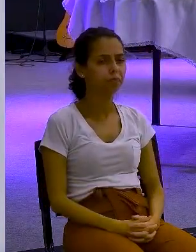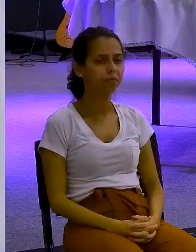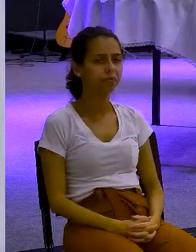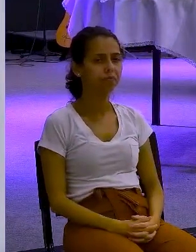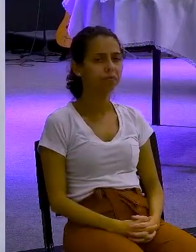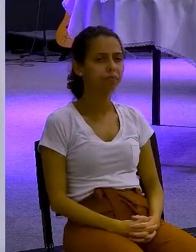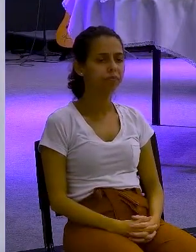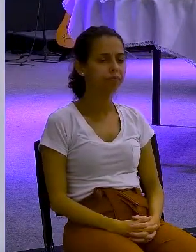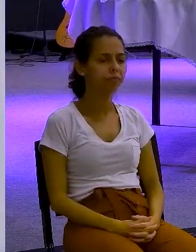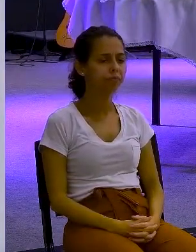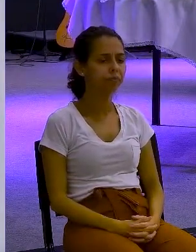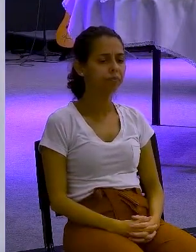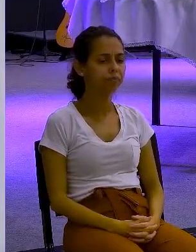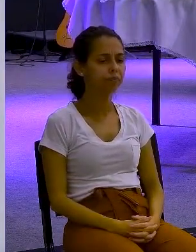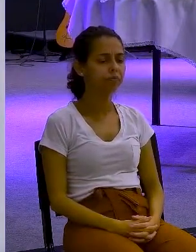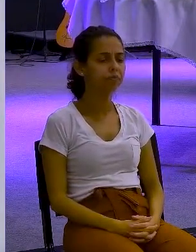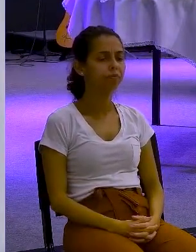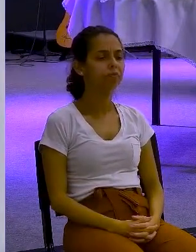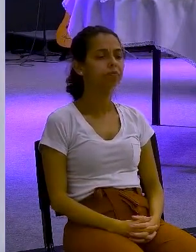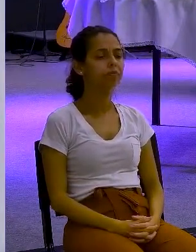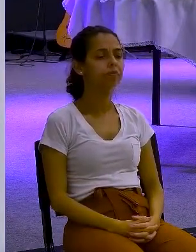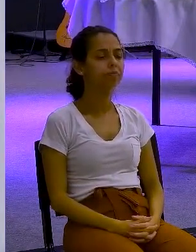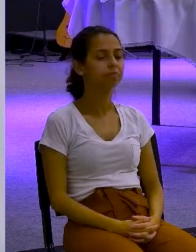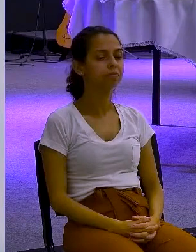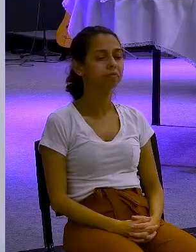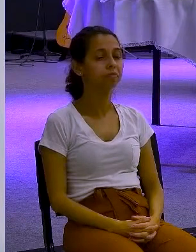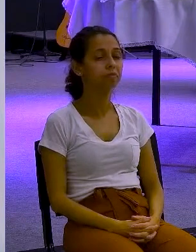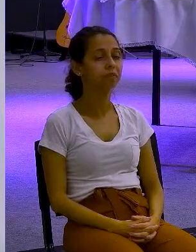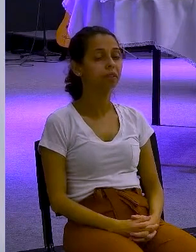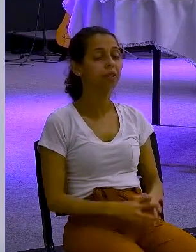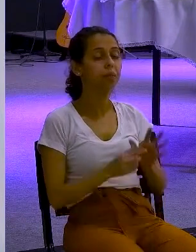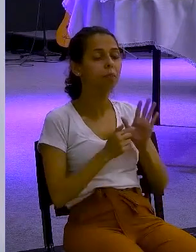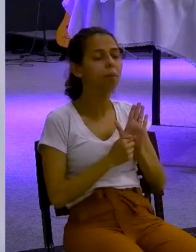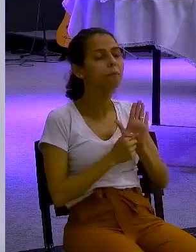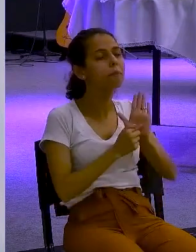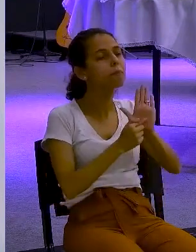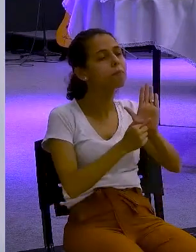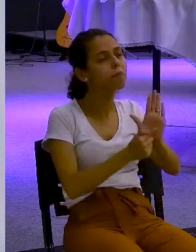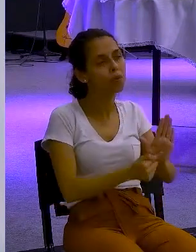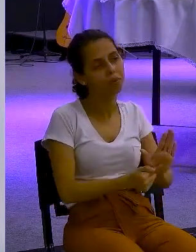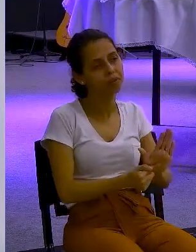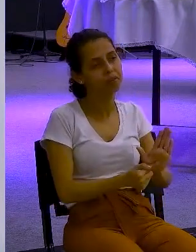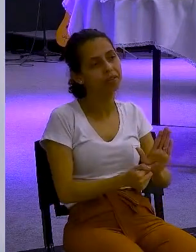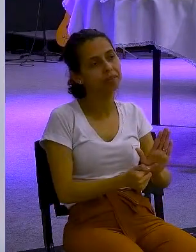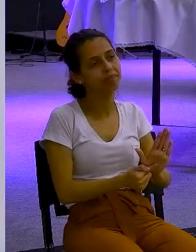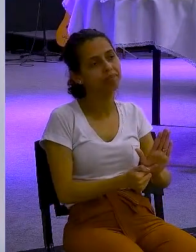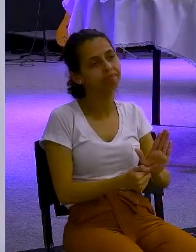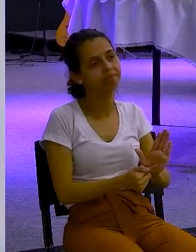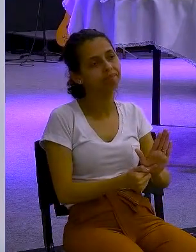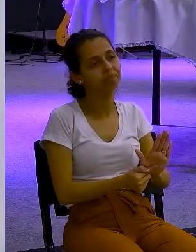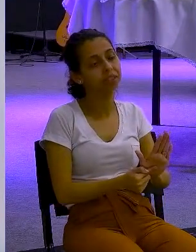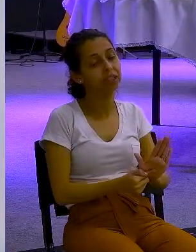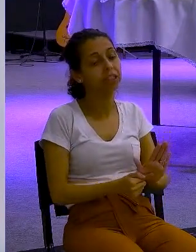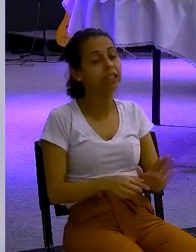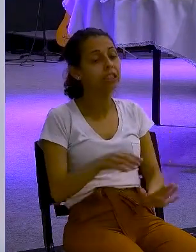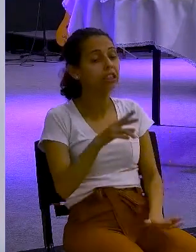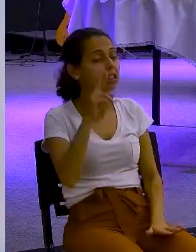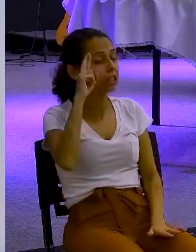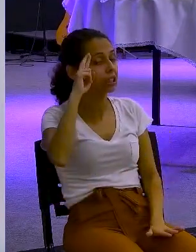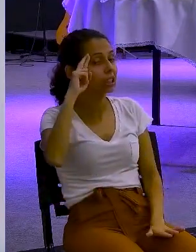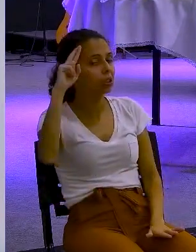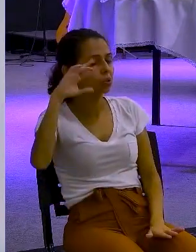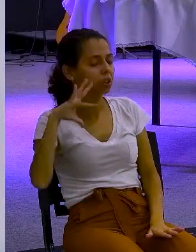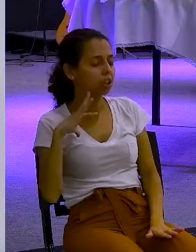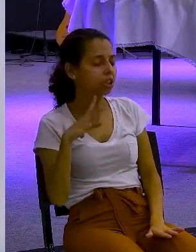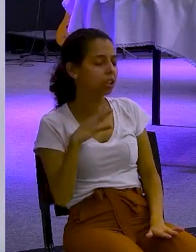seu Senhor. E é sinal de que a presença dEle ainda não se fez real em sua